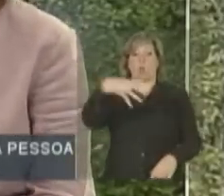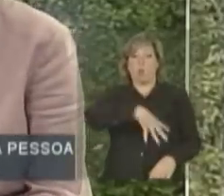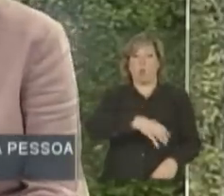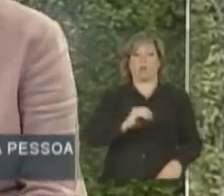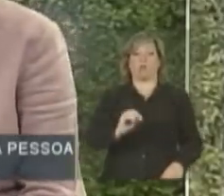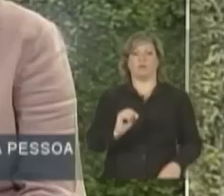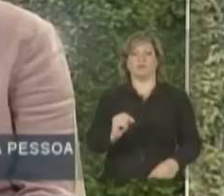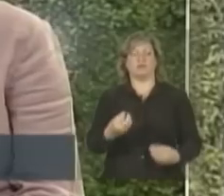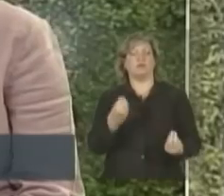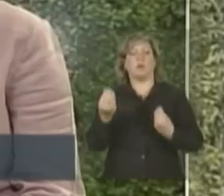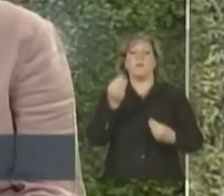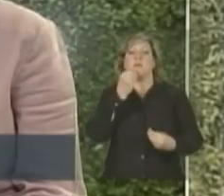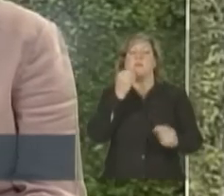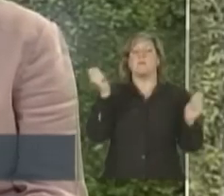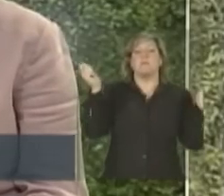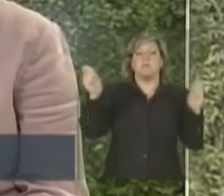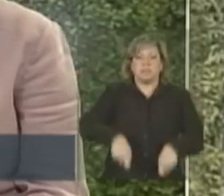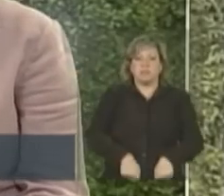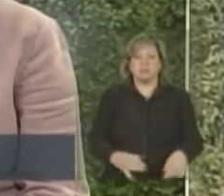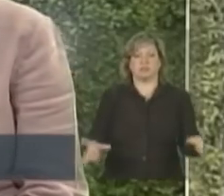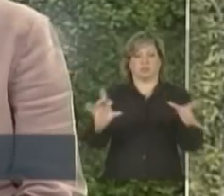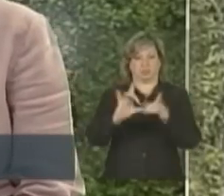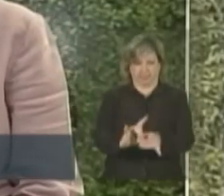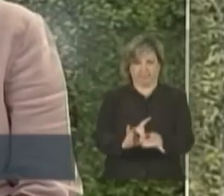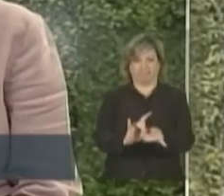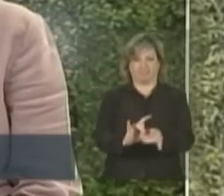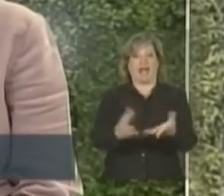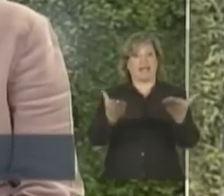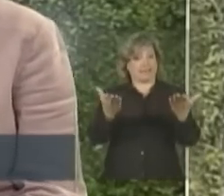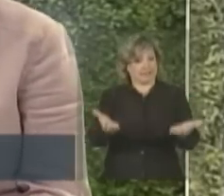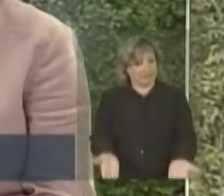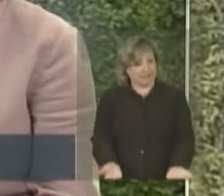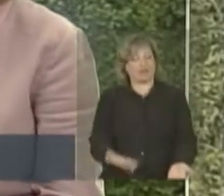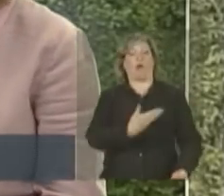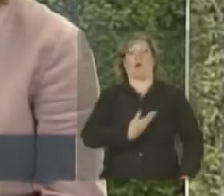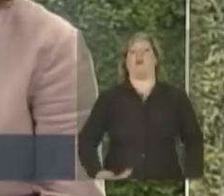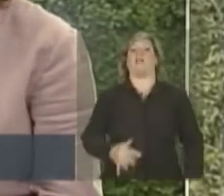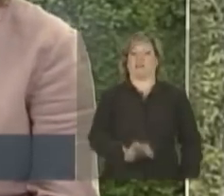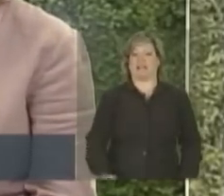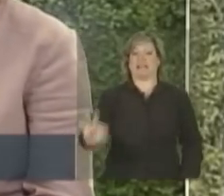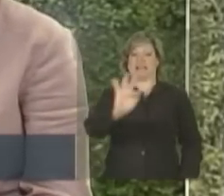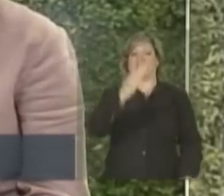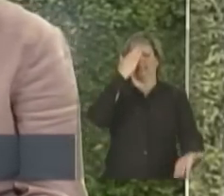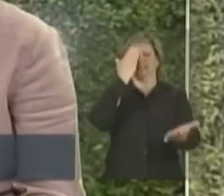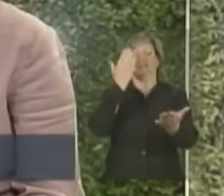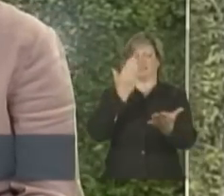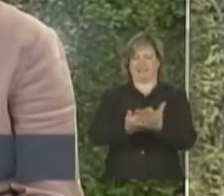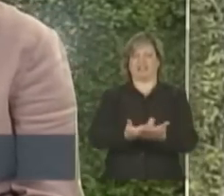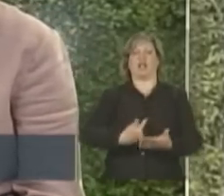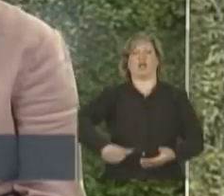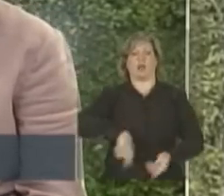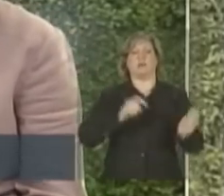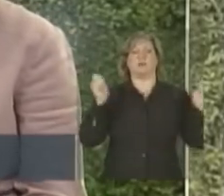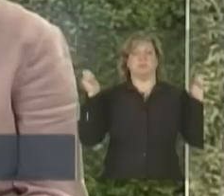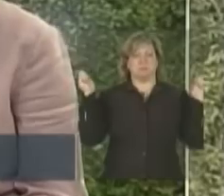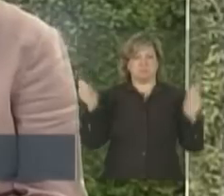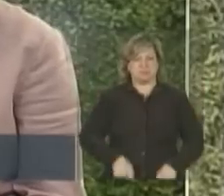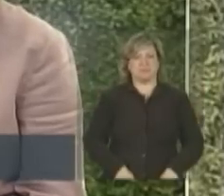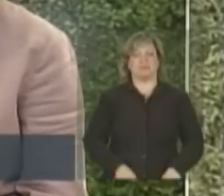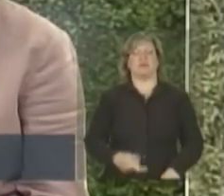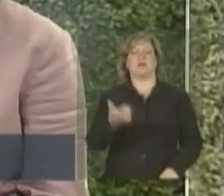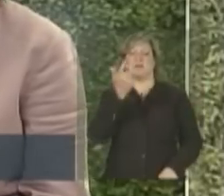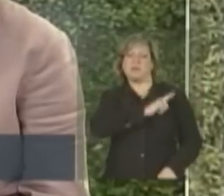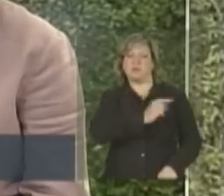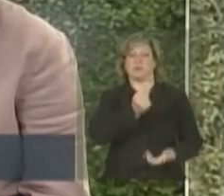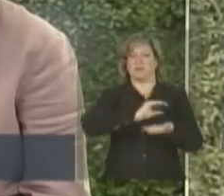e novas possibilidades de integração. Desta forma, o governo federal acredita que nós vamos otimizar